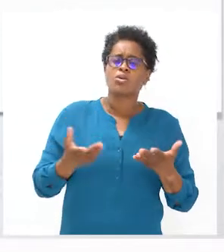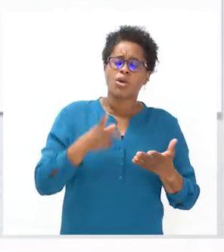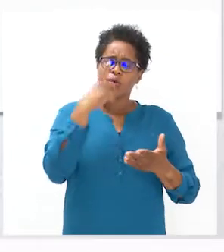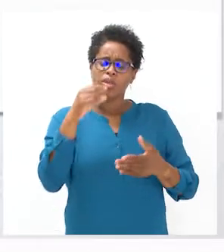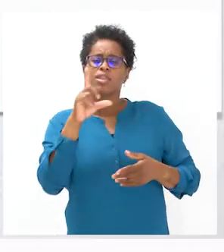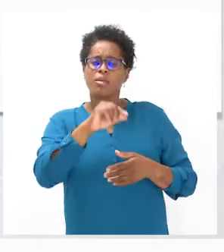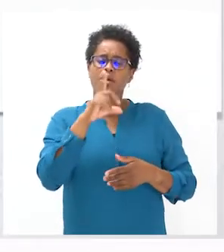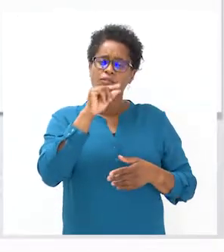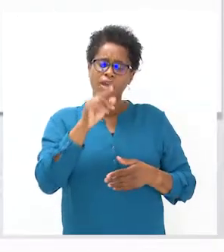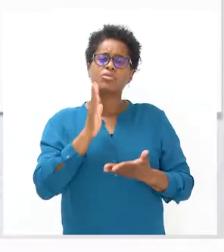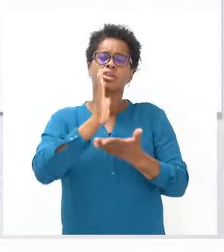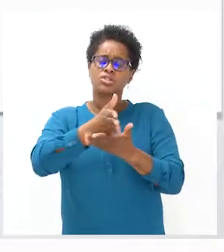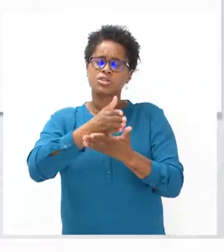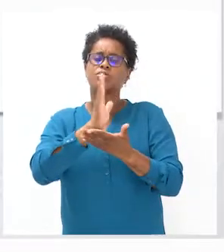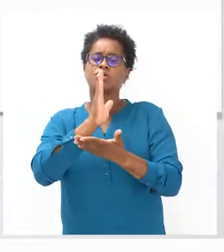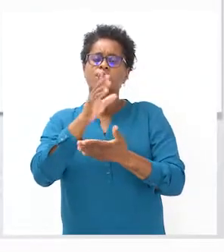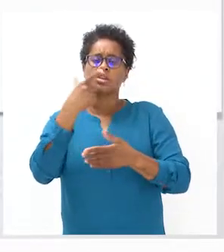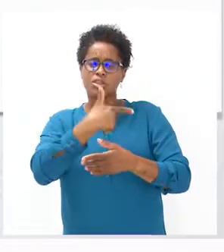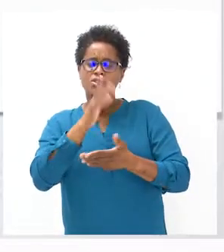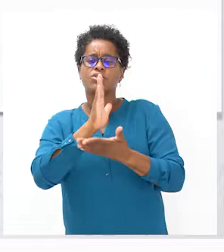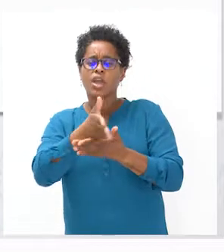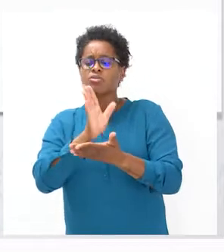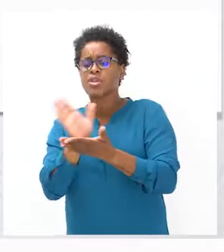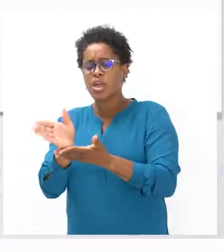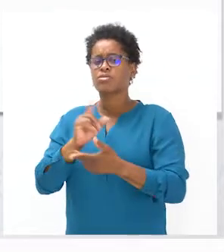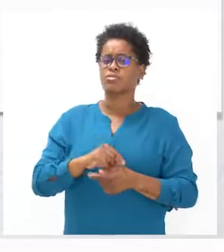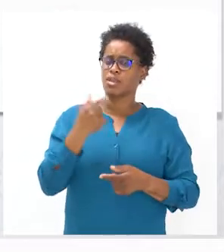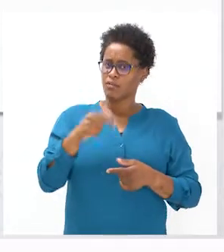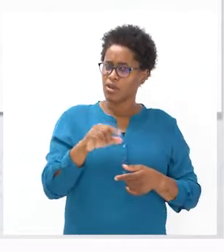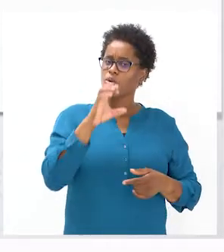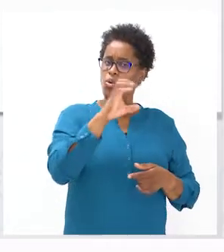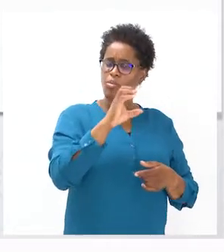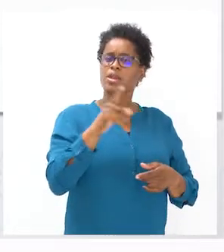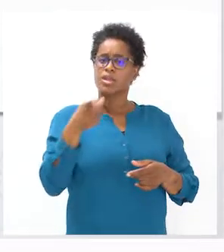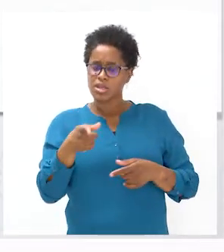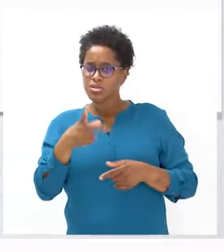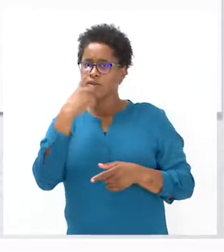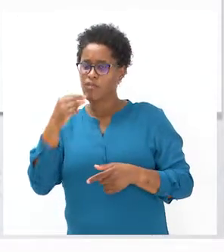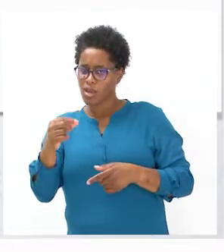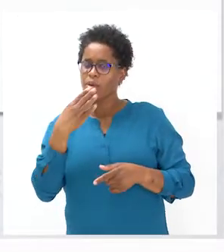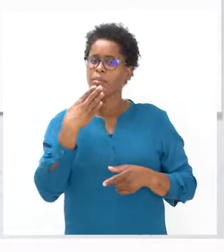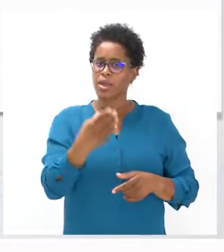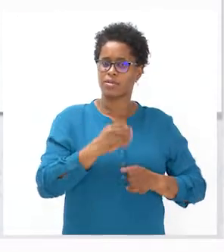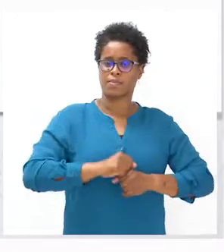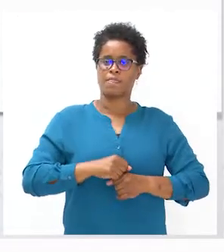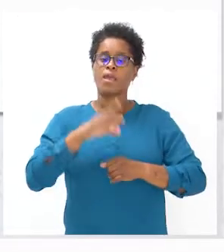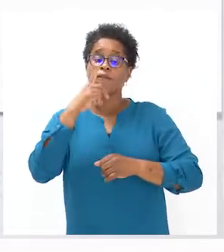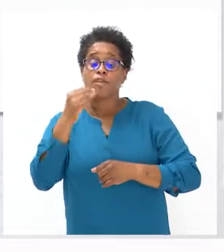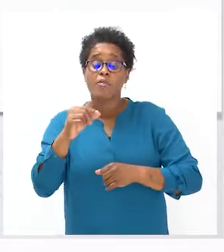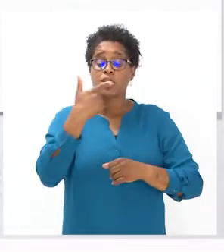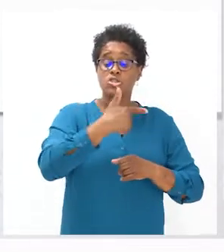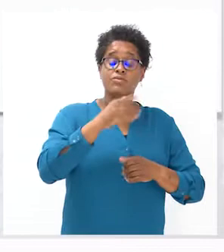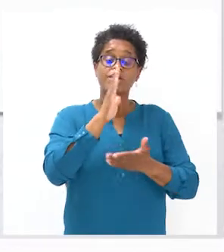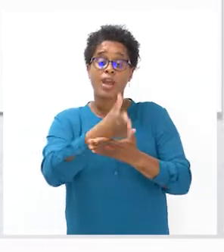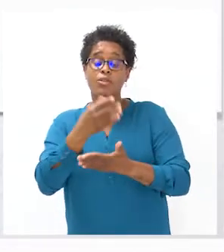indireto? Muito bem, tem a ver com o complemento que esse verbo pede. O verbo transitivo direto